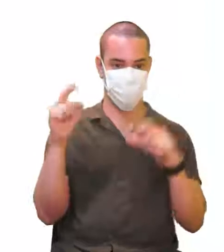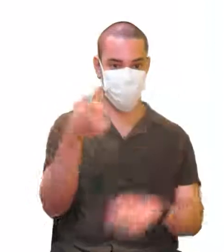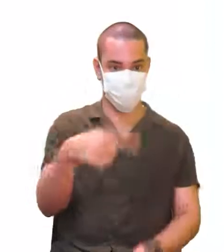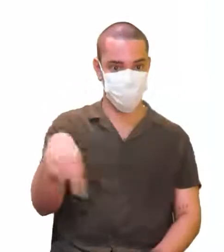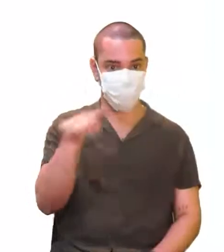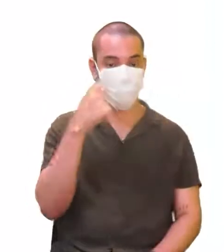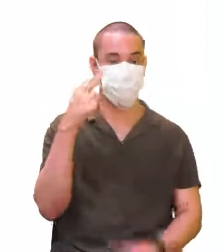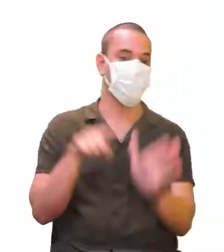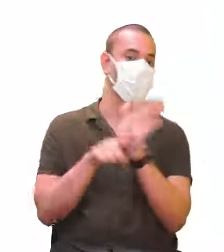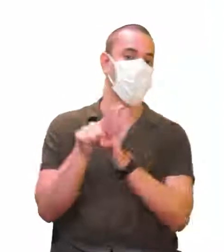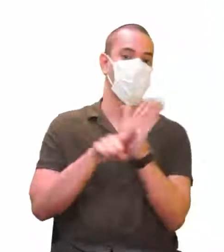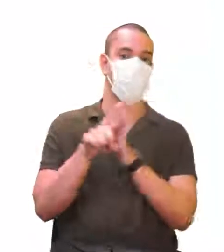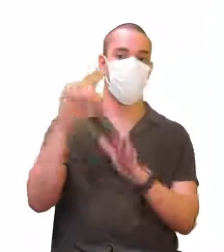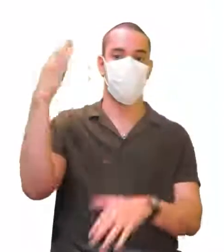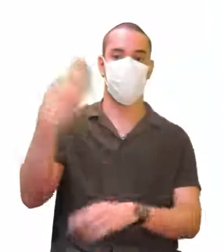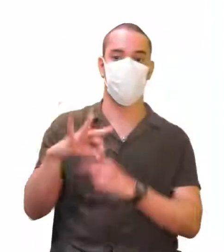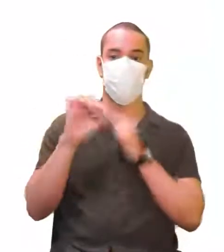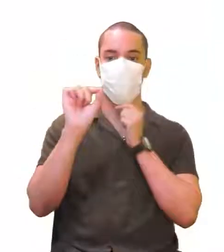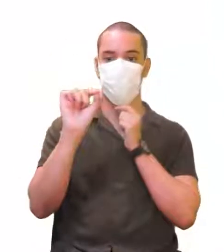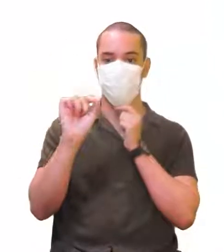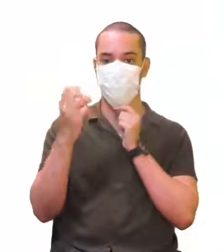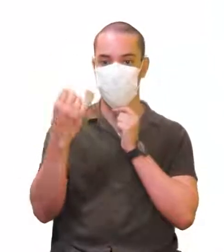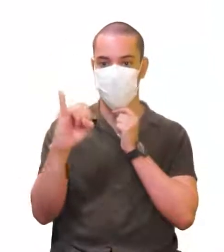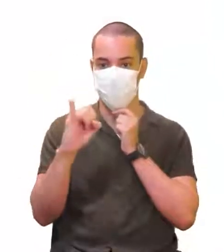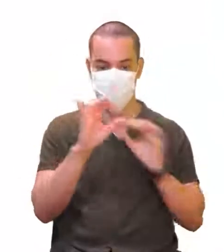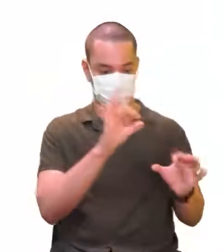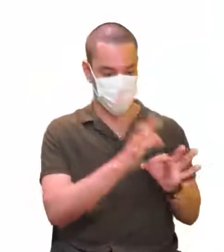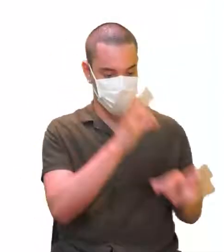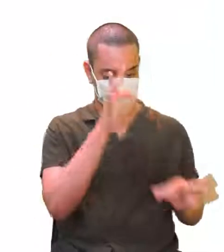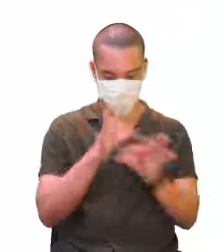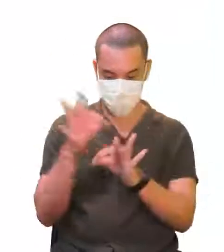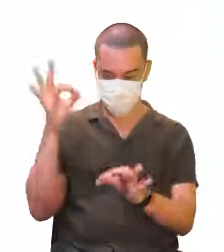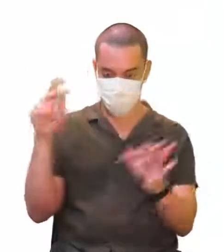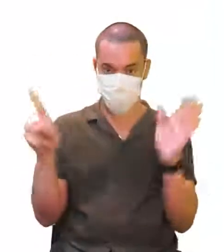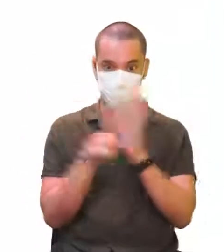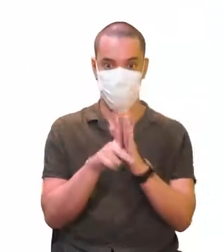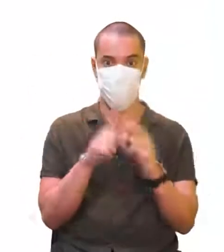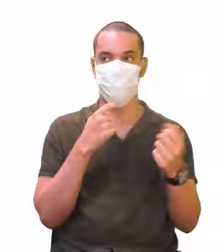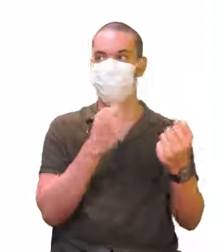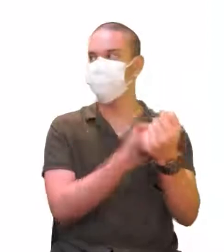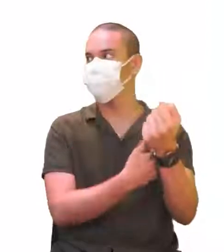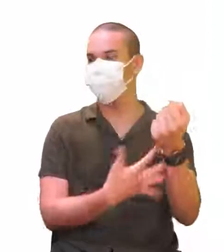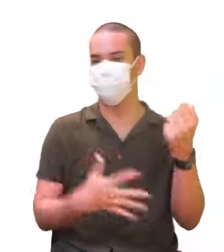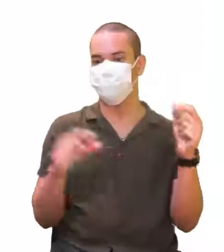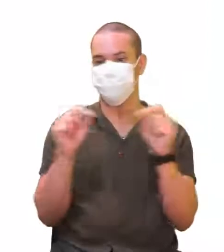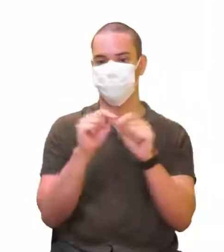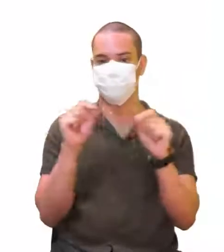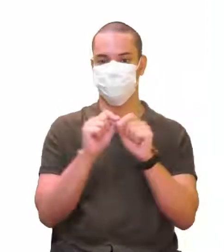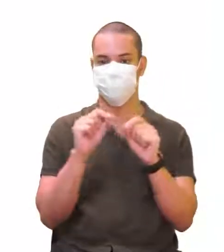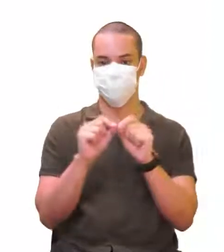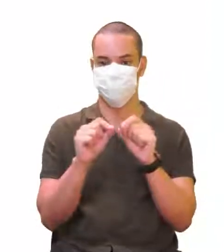Ele verificou que quando amostras de sangue de determinadas